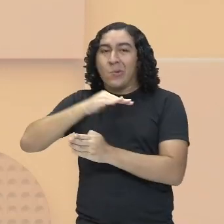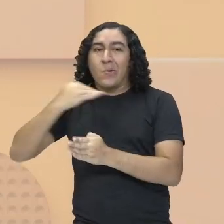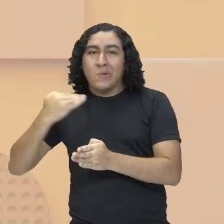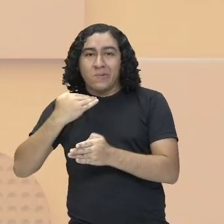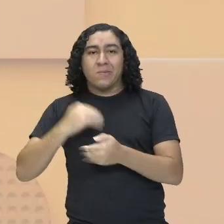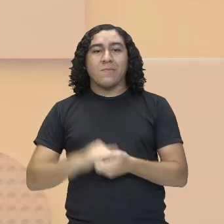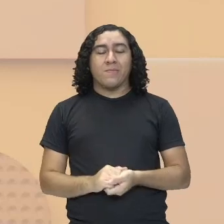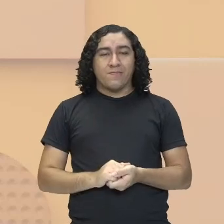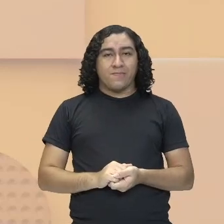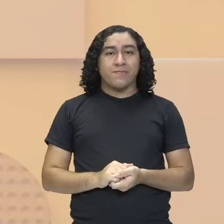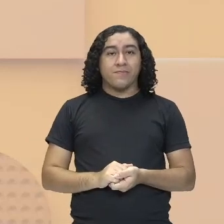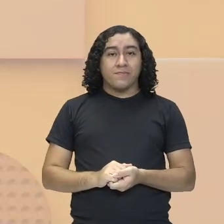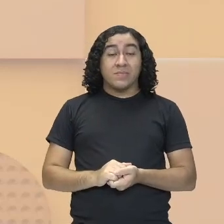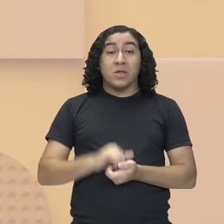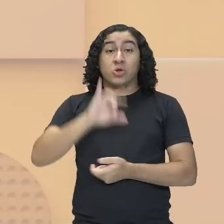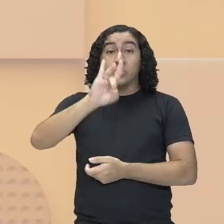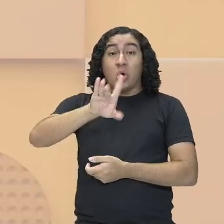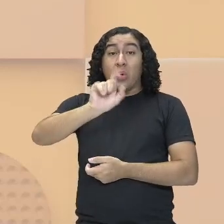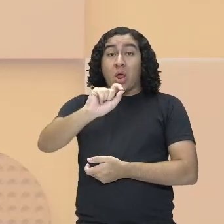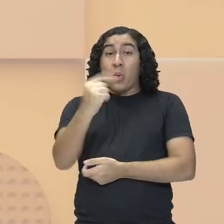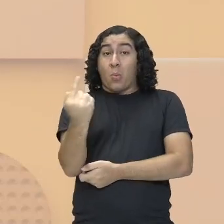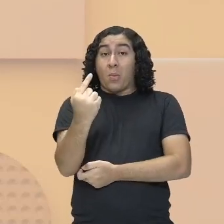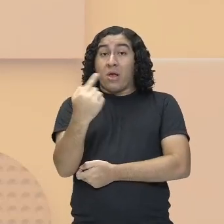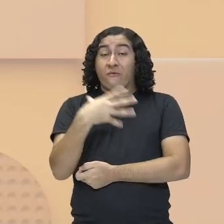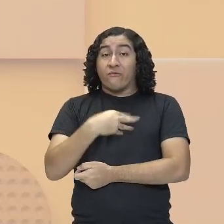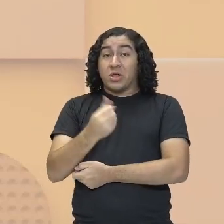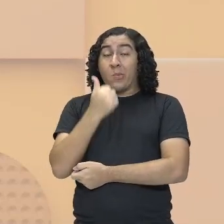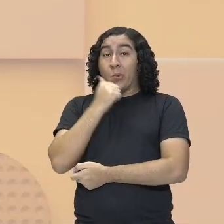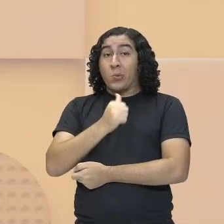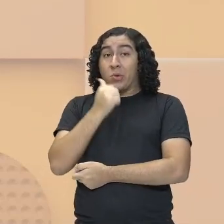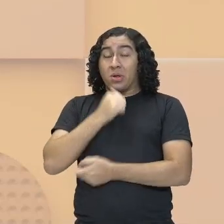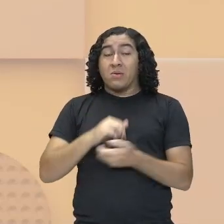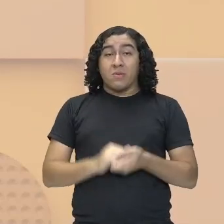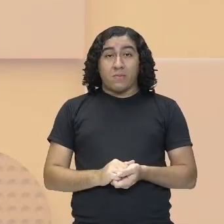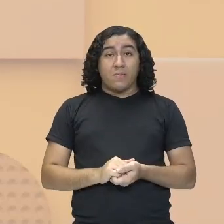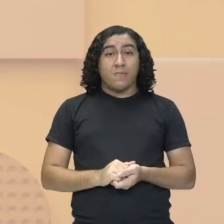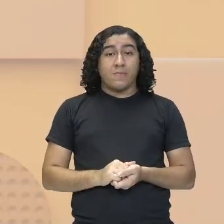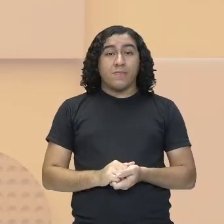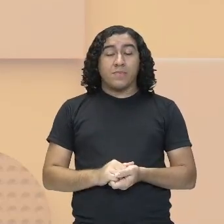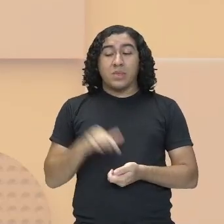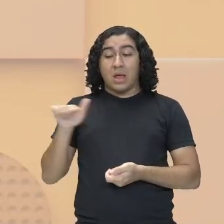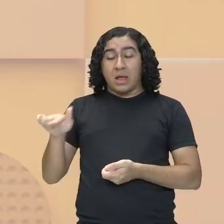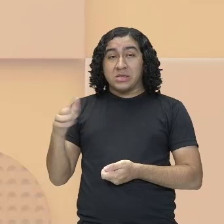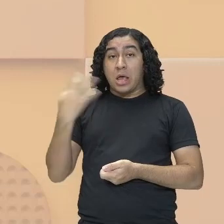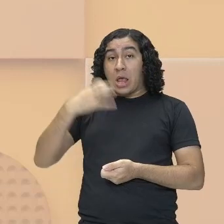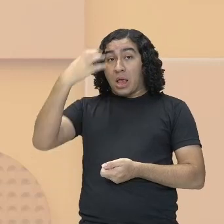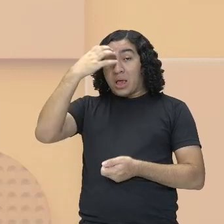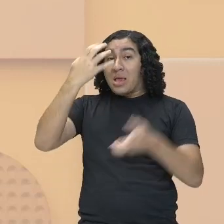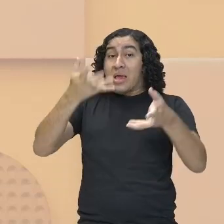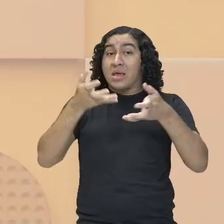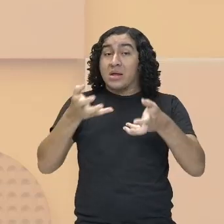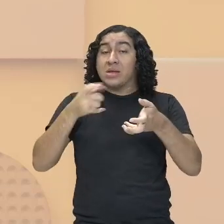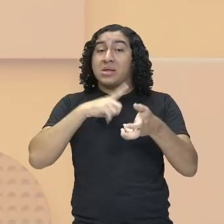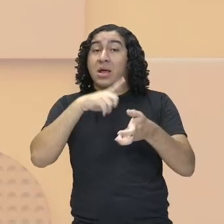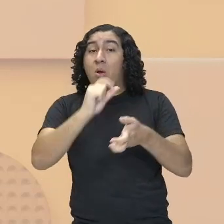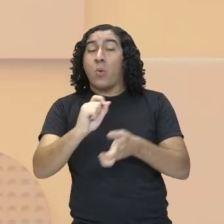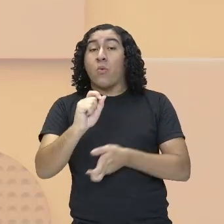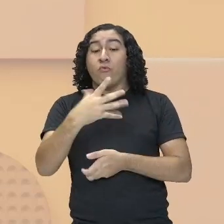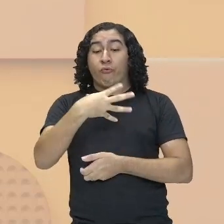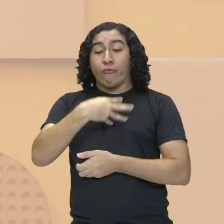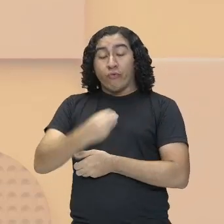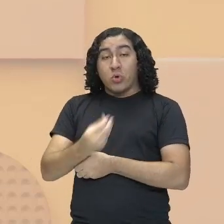natimortos, então ela só teve apenas uma filha. E ele queria ali poder ter um sucessor